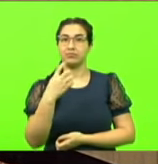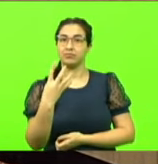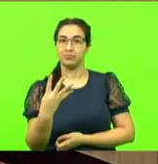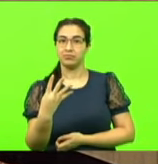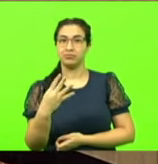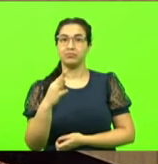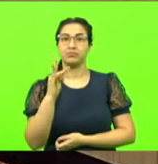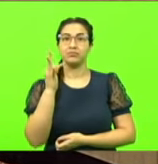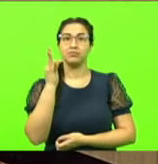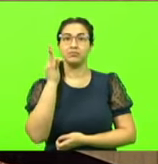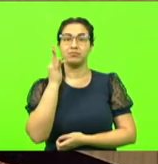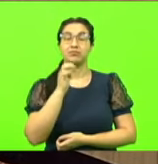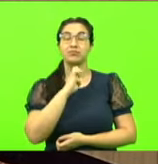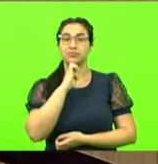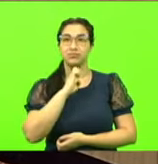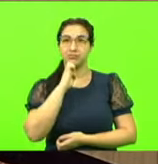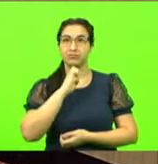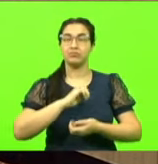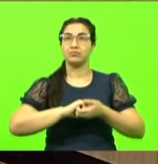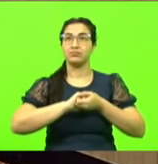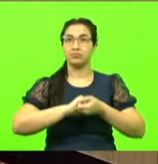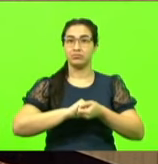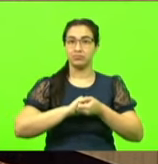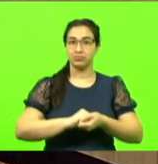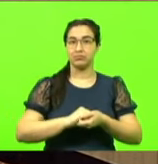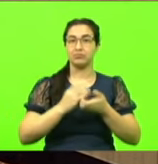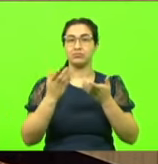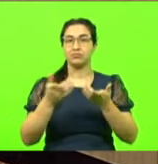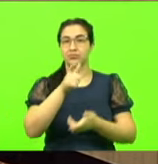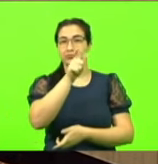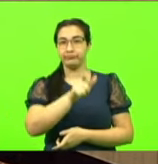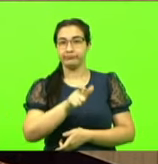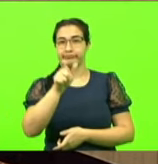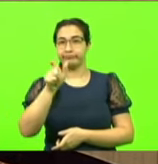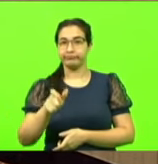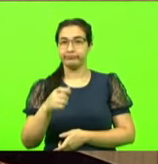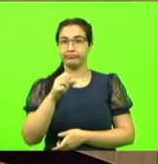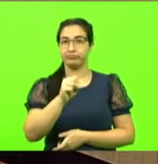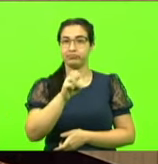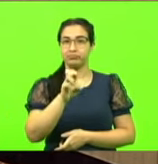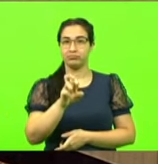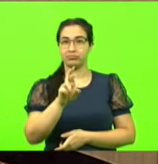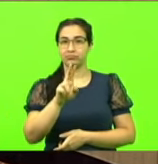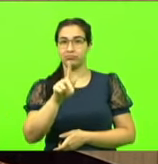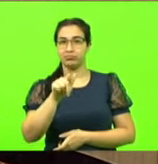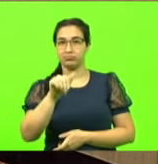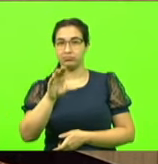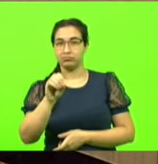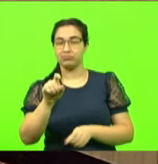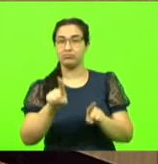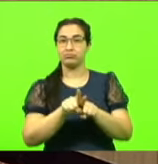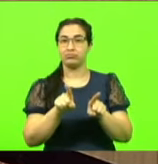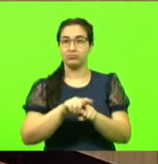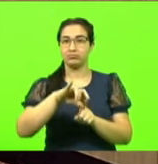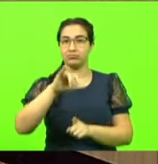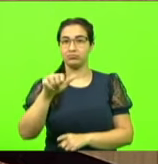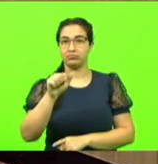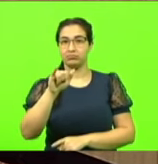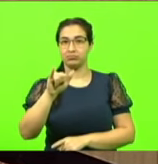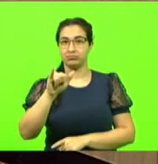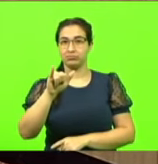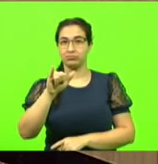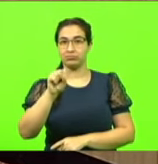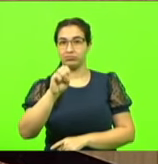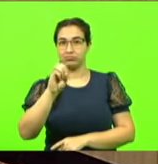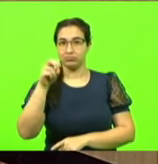Felipe Estevão, cumprimentando os guardas Sérgio Luiz Bagatoli e Jaison André de Souza